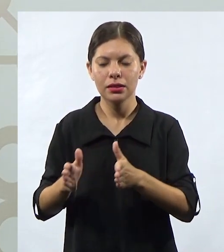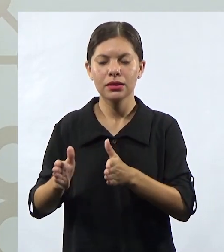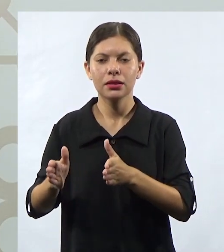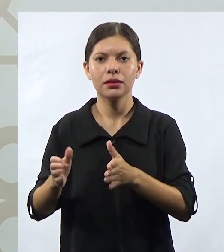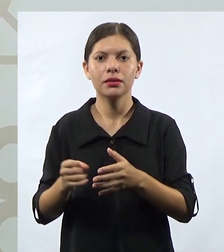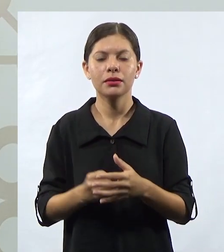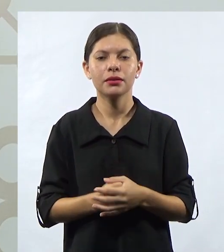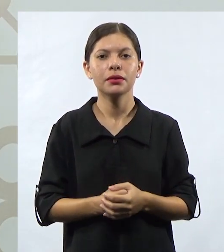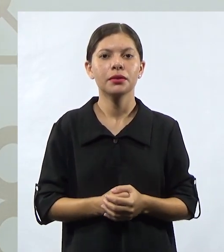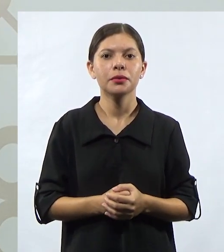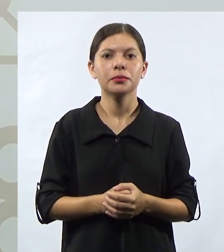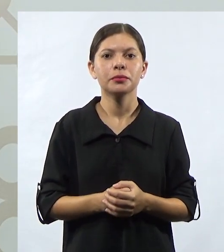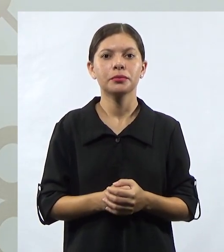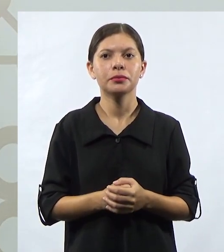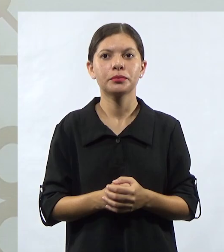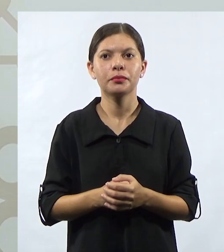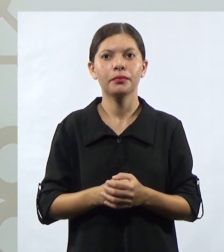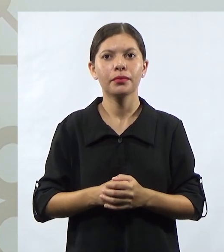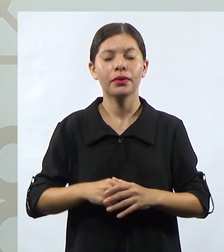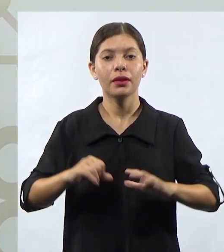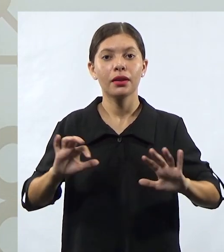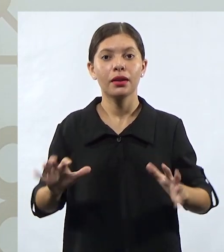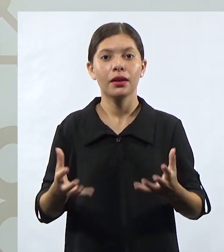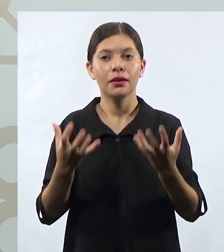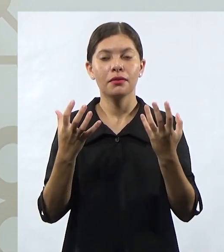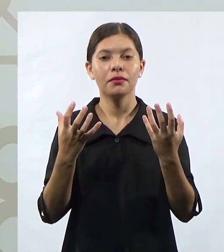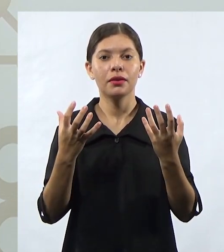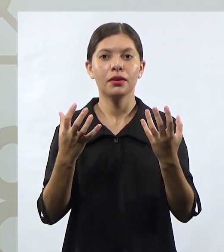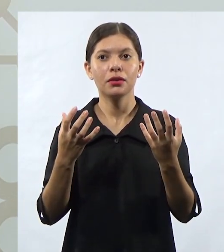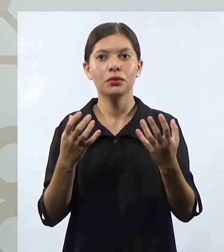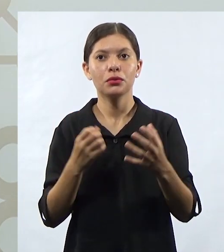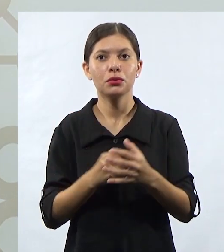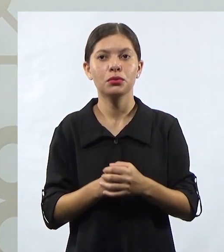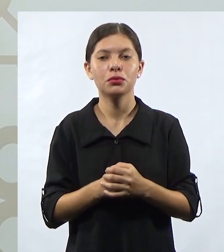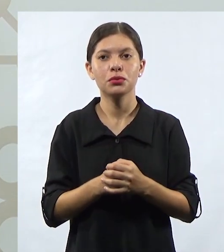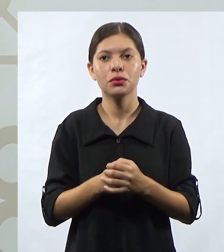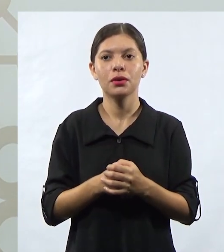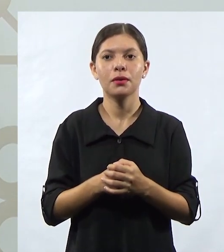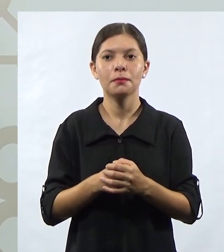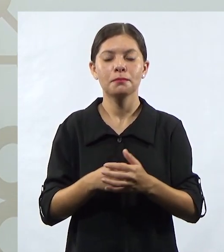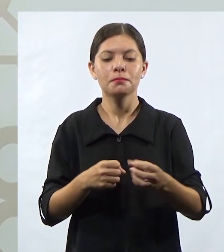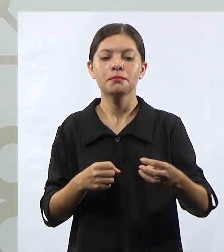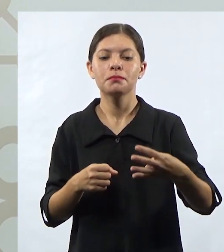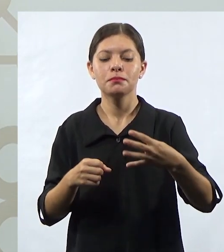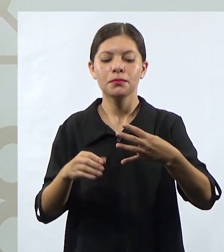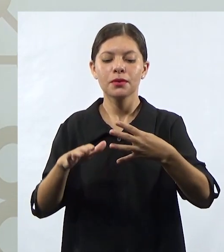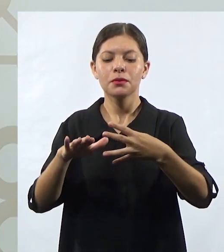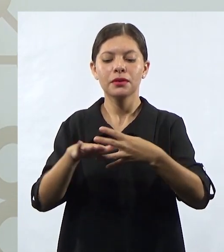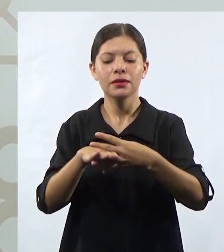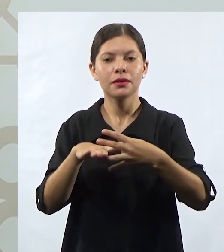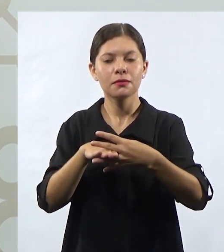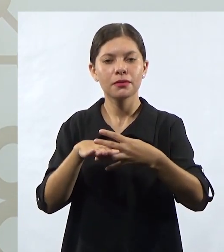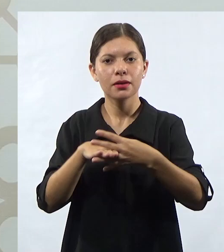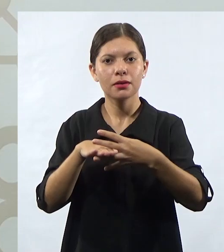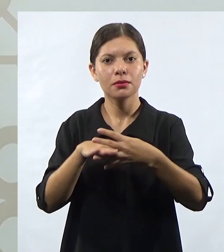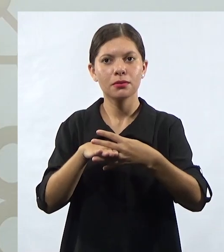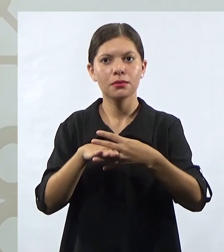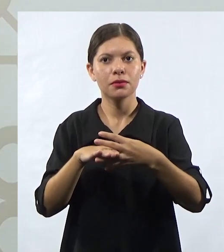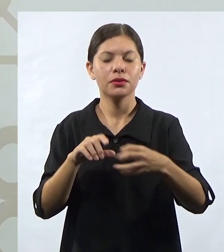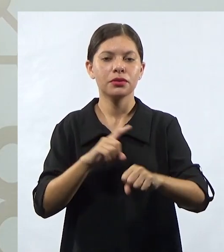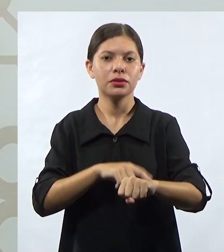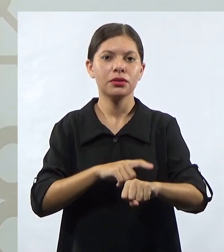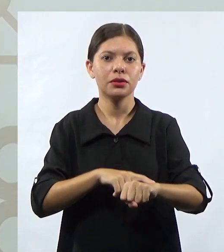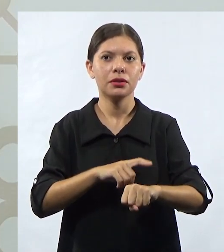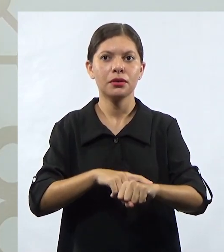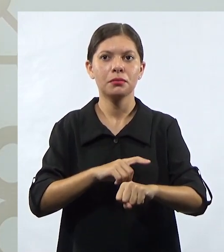eles são calculados geralmente com um intervalo de tempo definido pelo criador, pelo